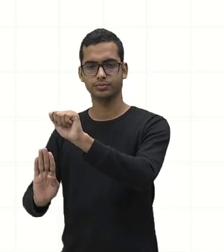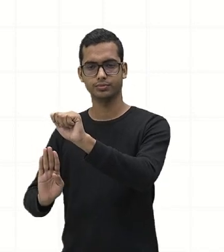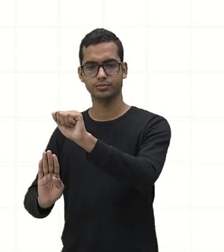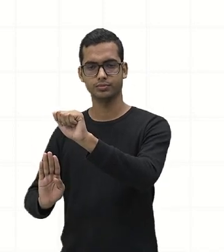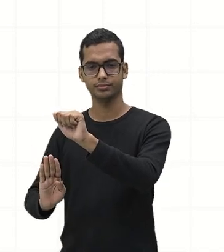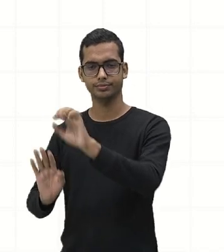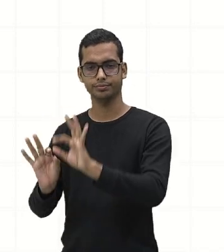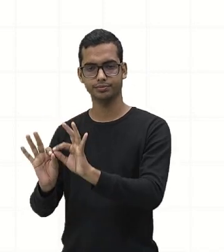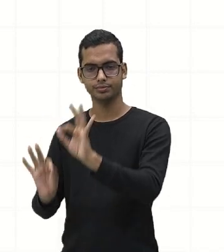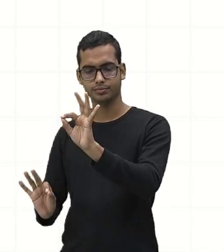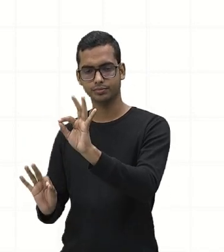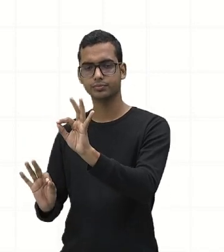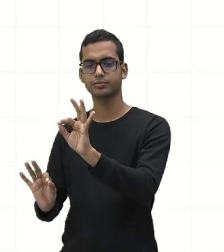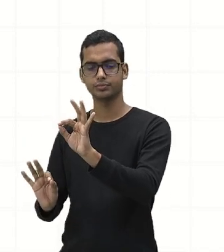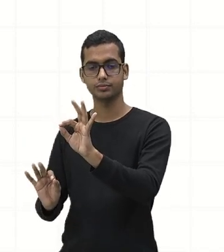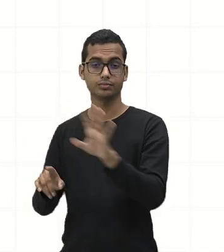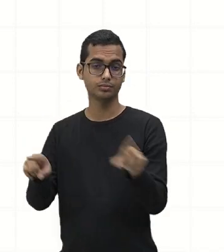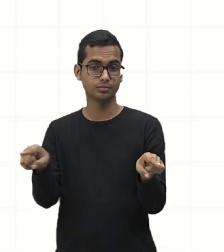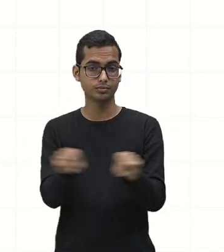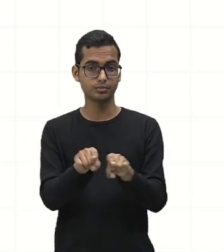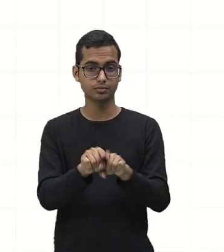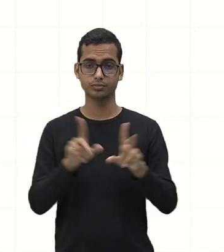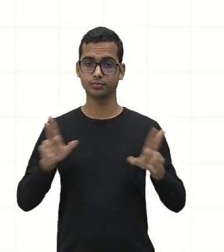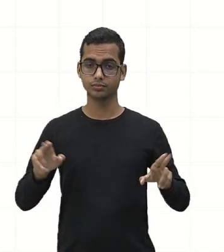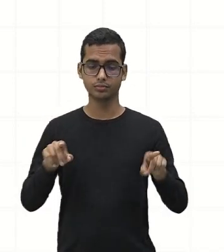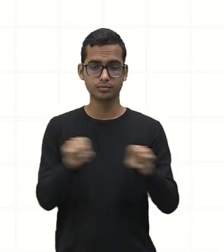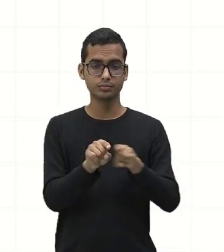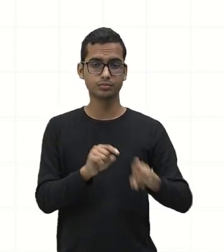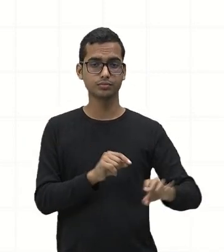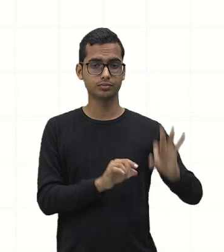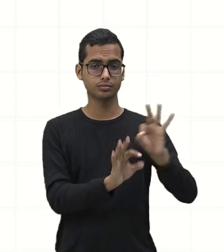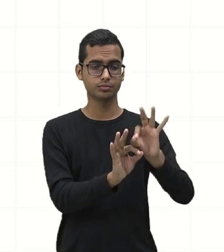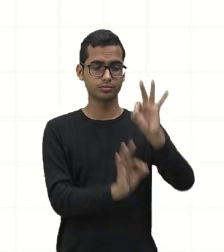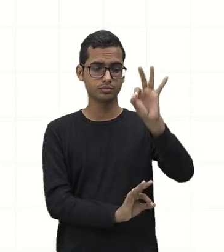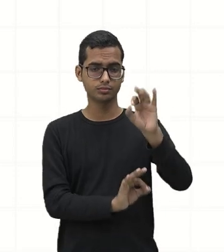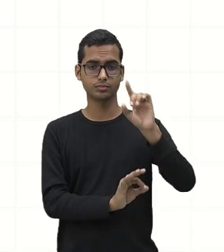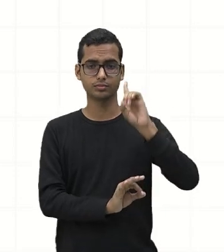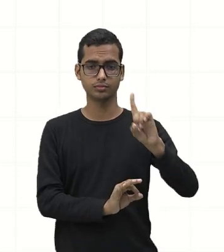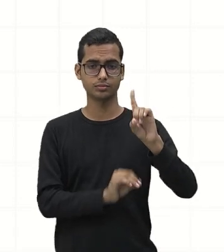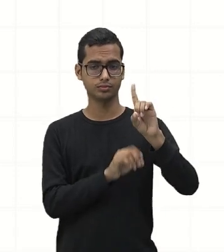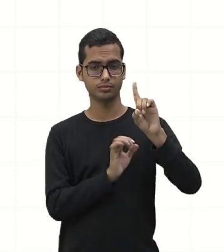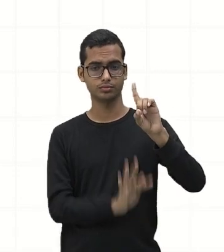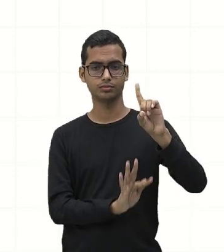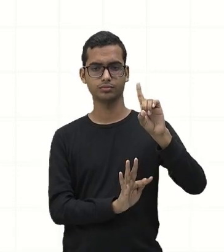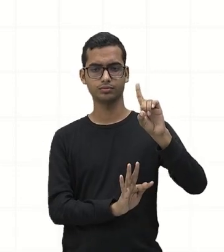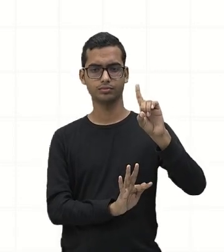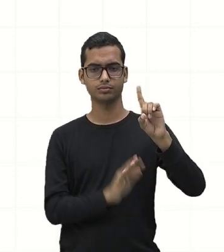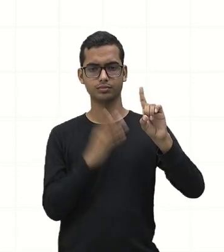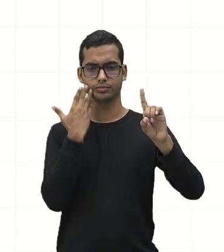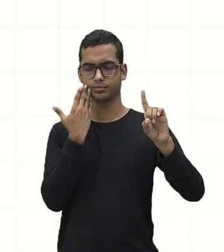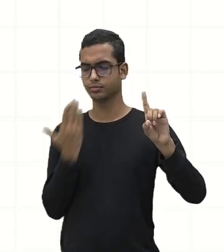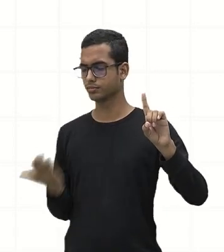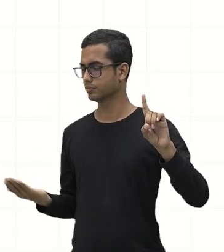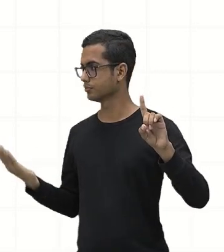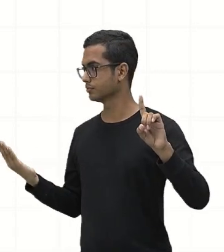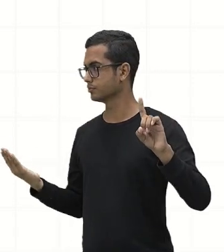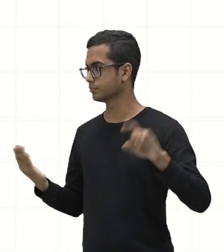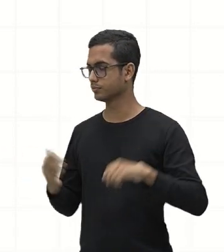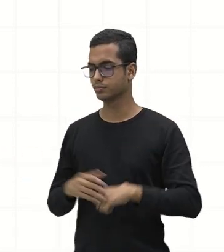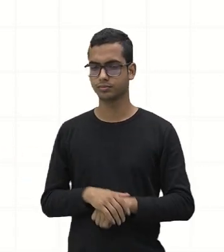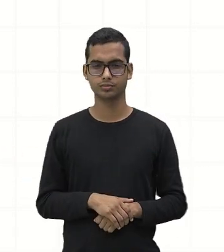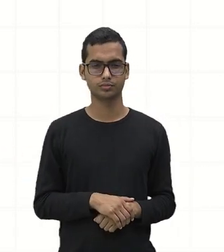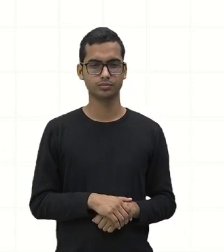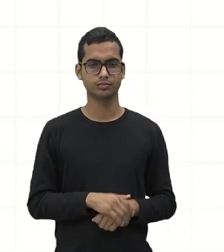como na outra reta também deve ser proporcional. Então, se a distância de D até F, ela vai